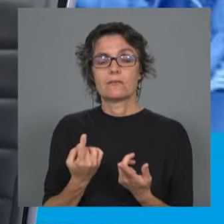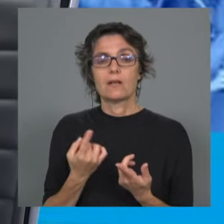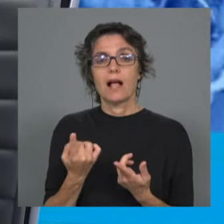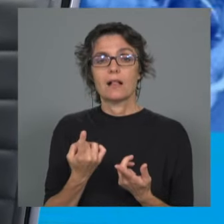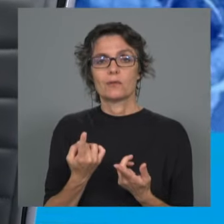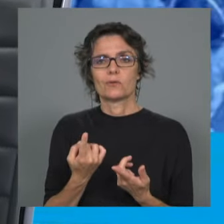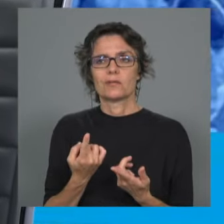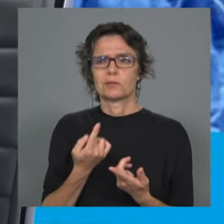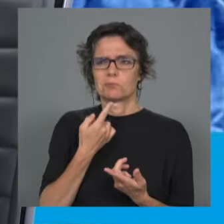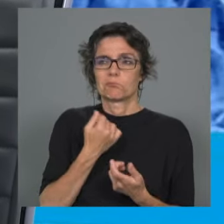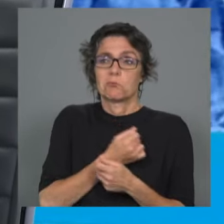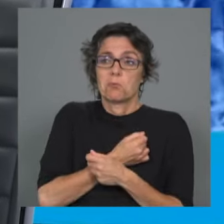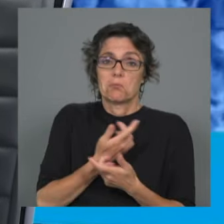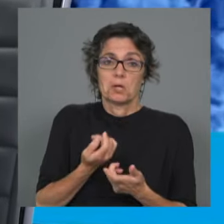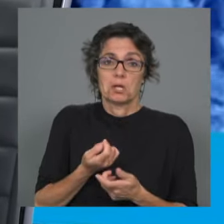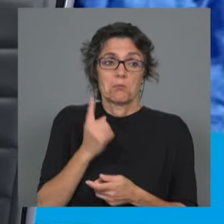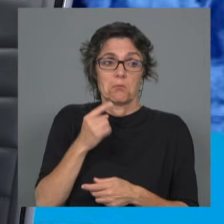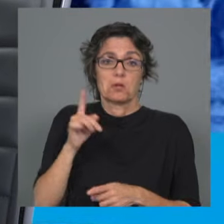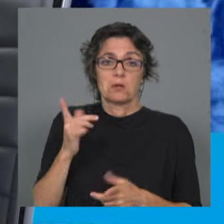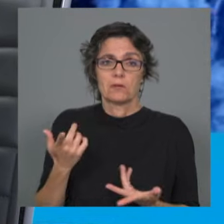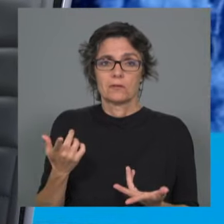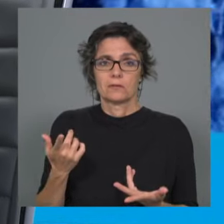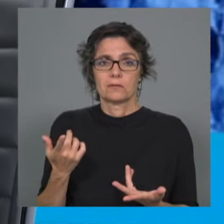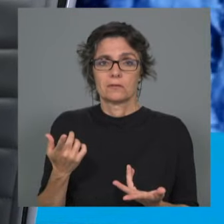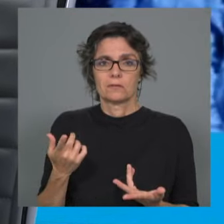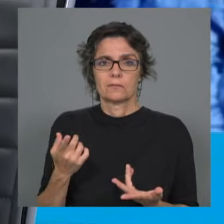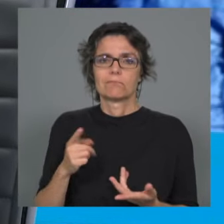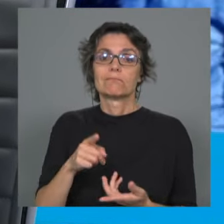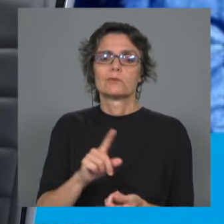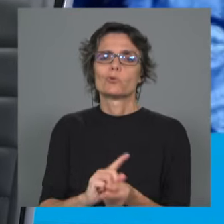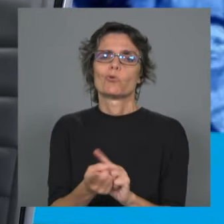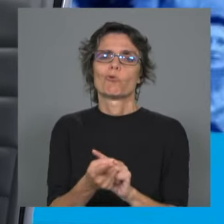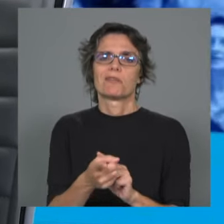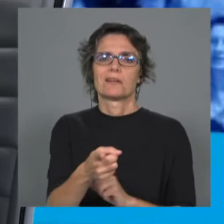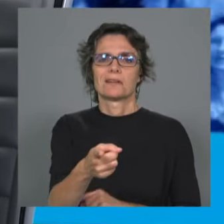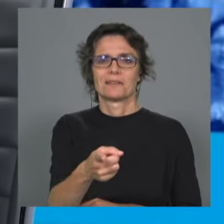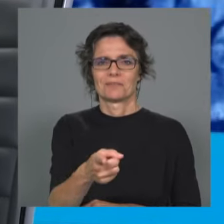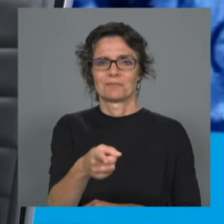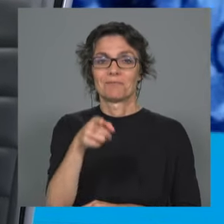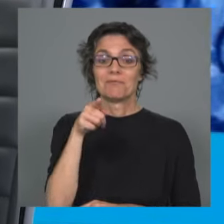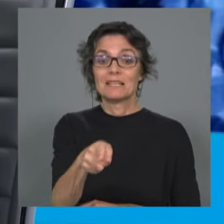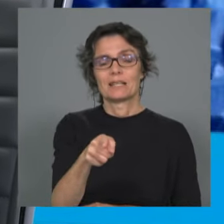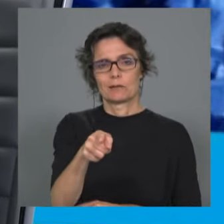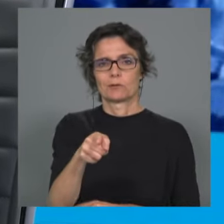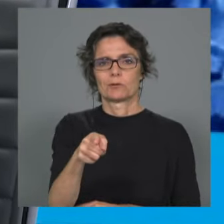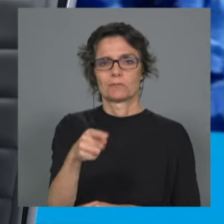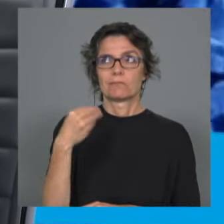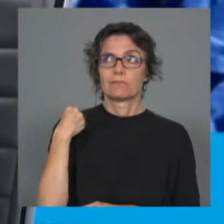grande significado, não ter grande relevância. Às vezes essa obra é aquela que Deus nos